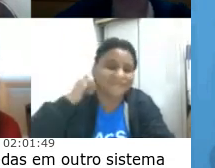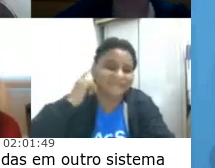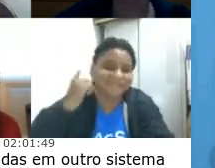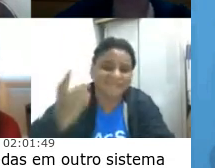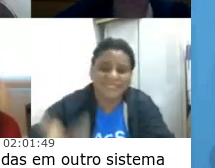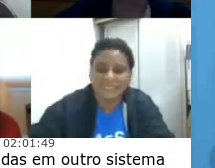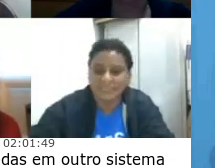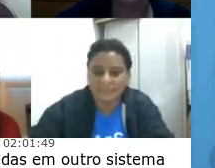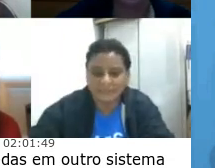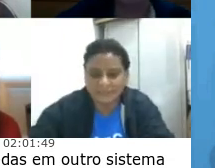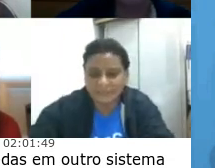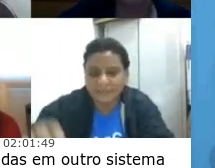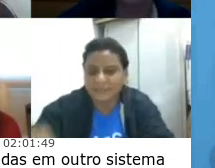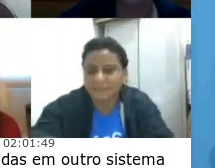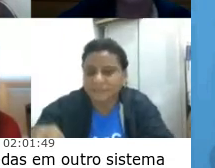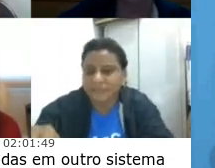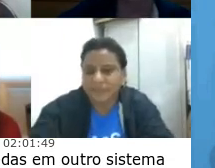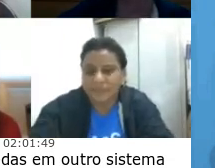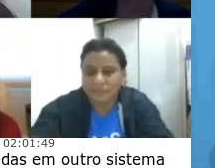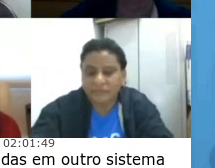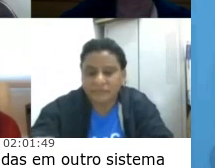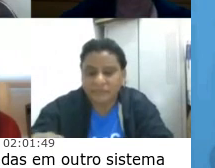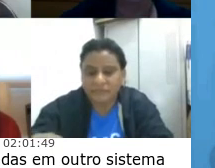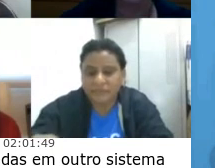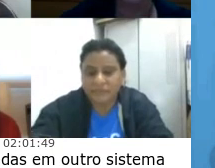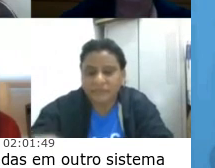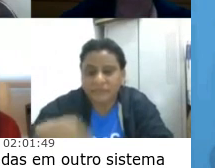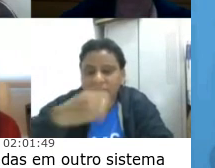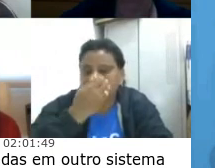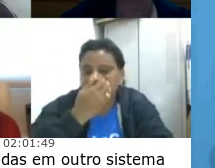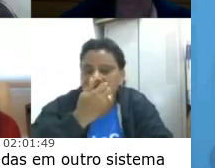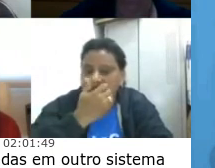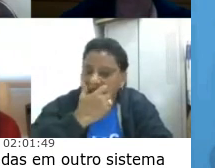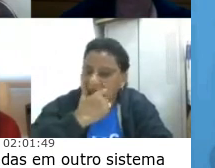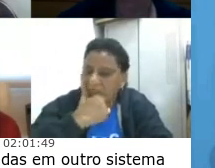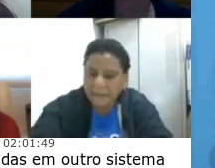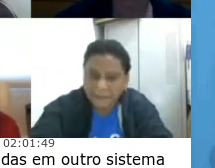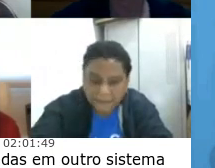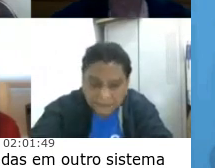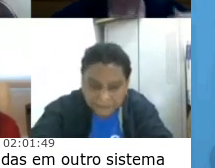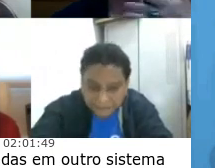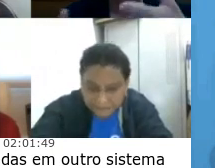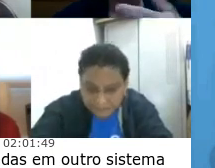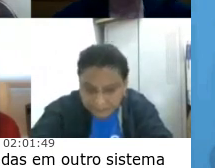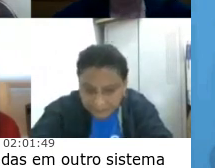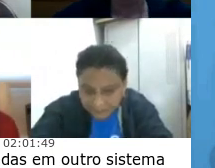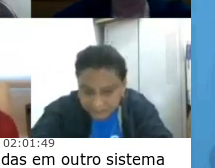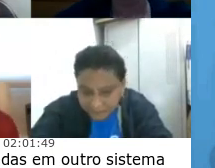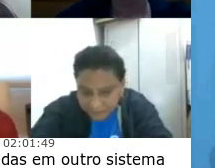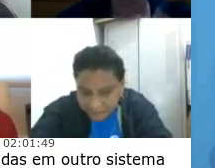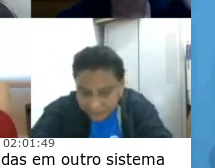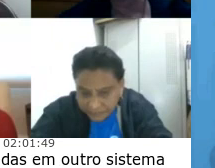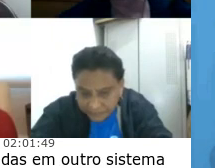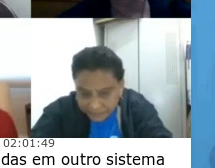Verônica tá afirmando que tá sem som mas agradecer muito a participação dela acho que foi extremamente